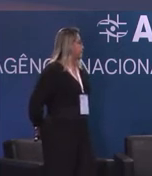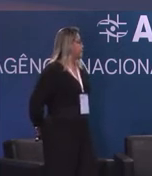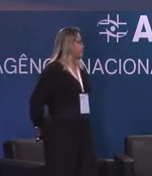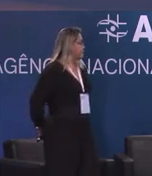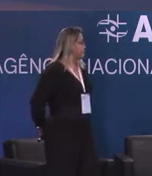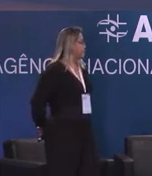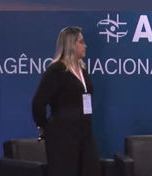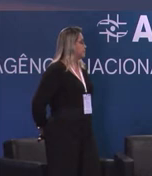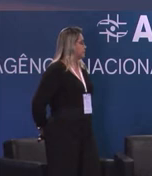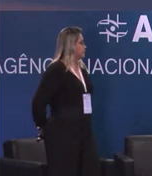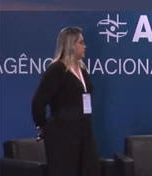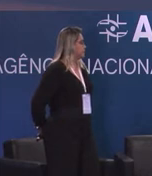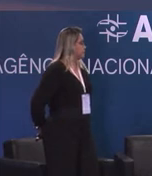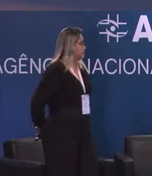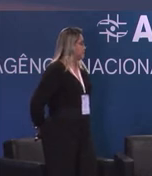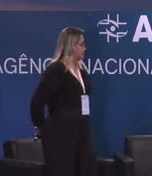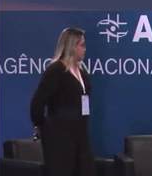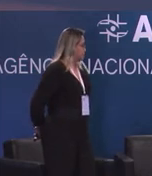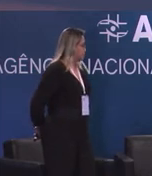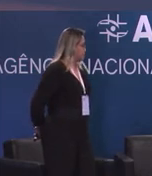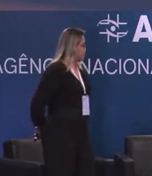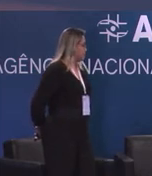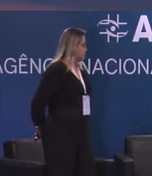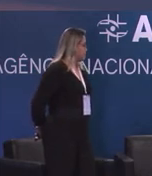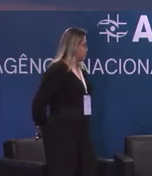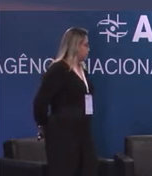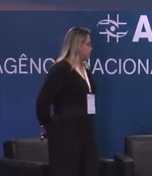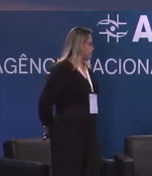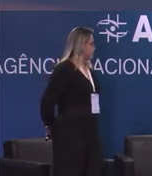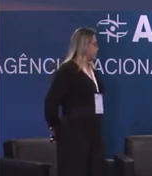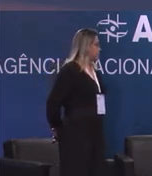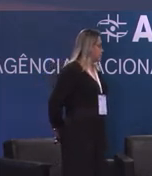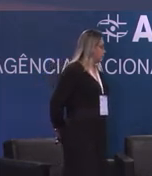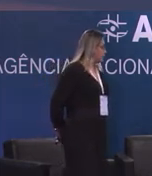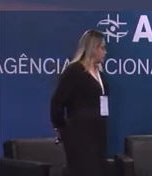560. A antiga 207 de